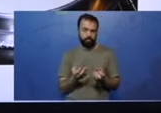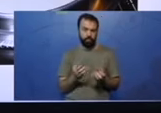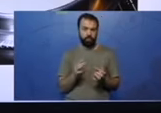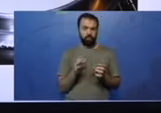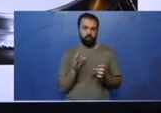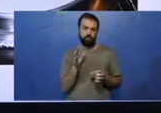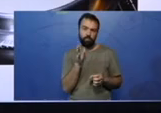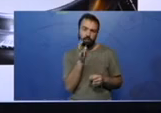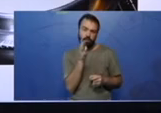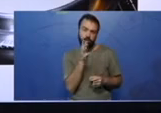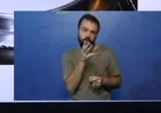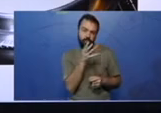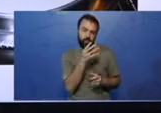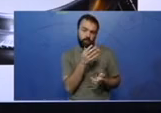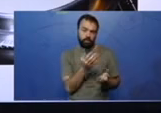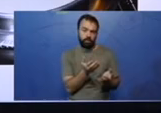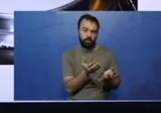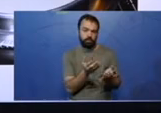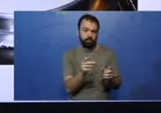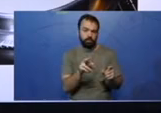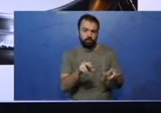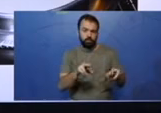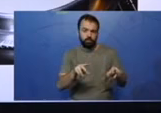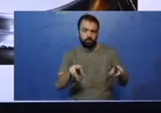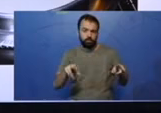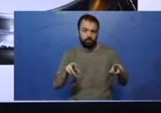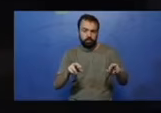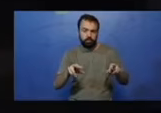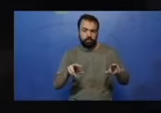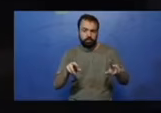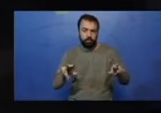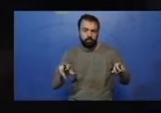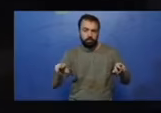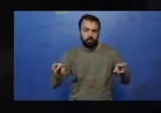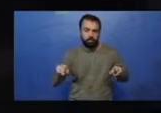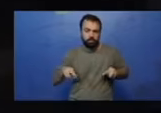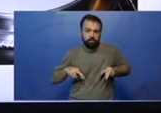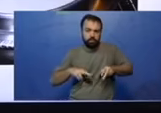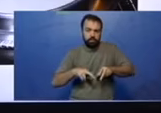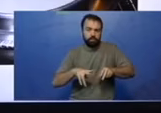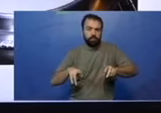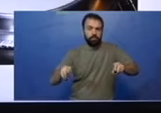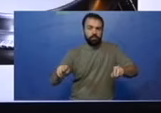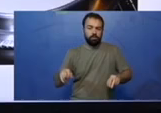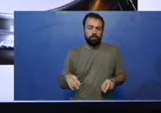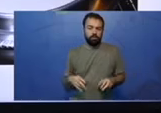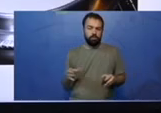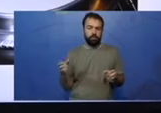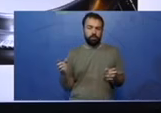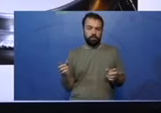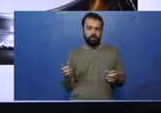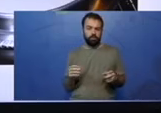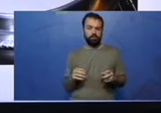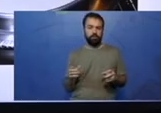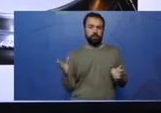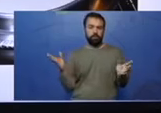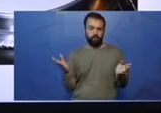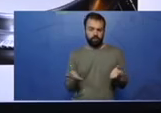lentamente, né, e de uma maneira uniforme. Então, na aula de hoje, nós falamos, né, sobre as